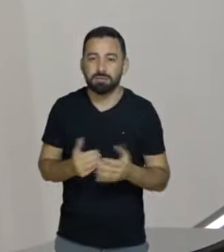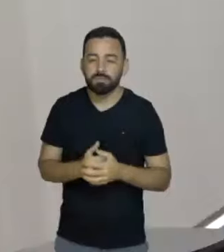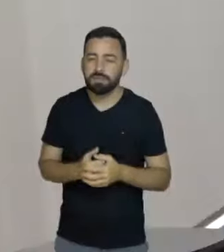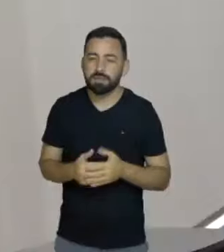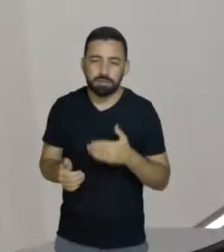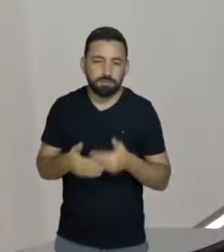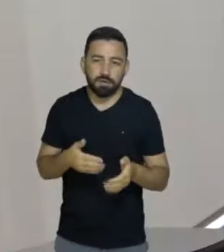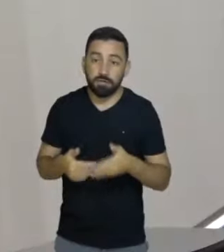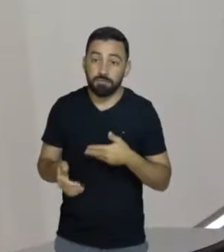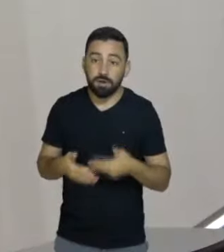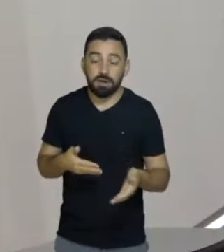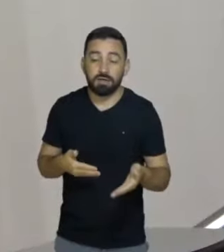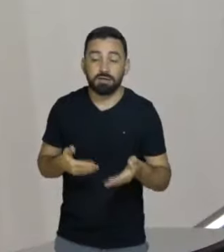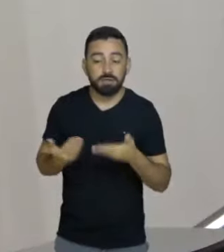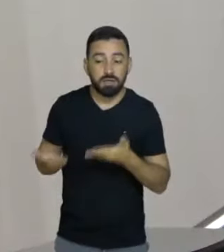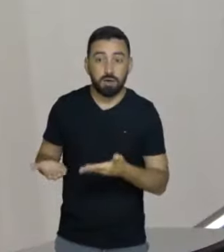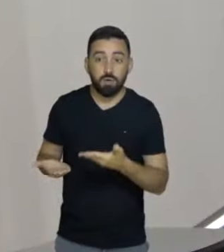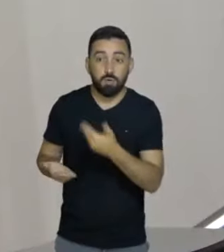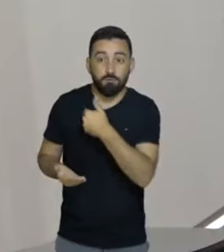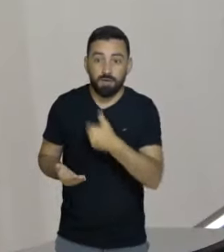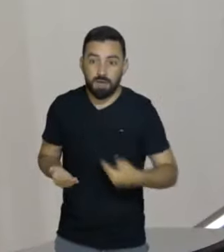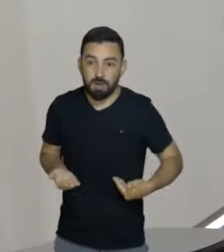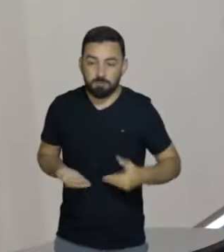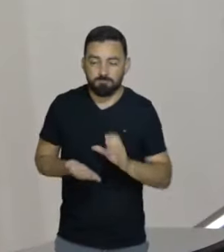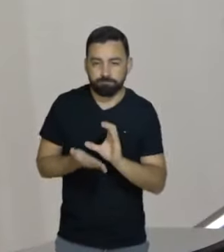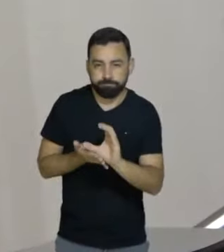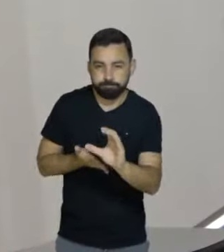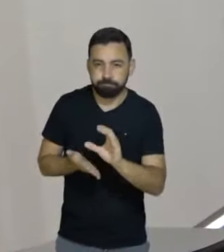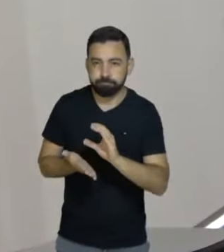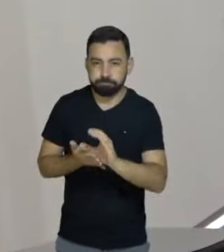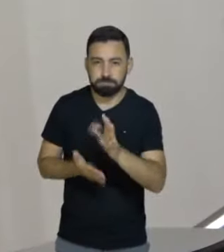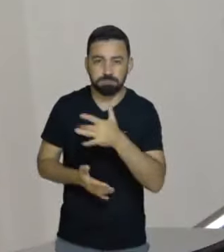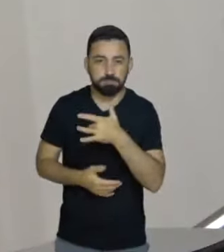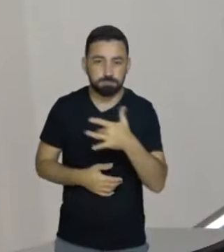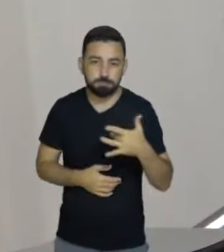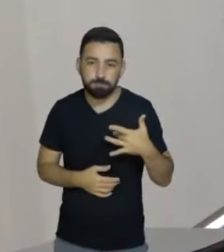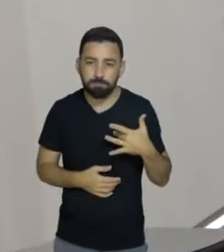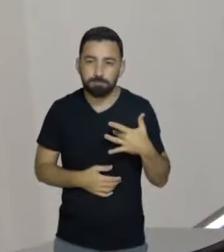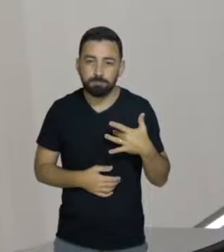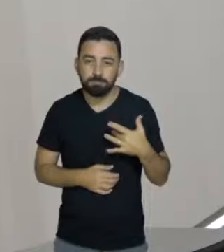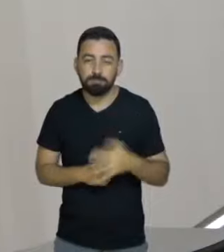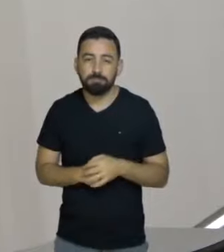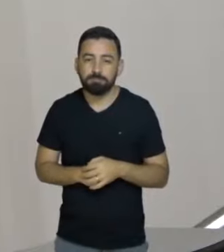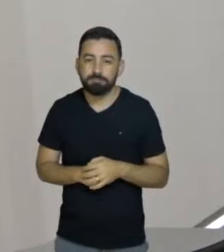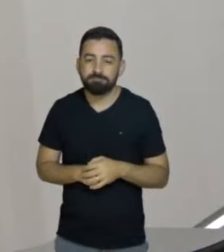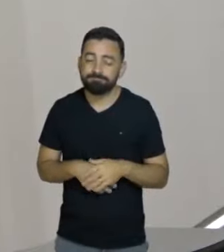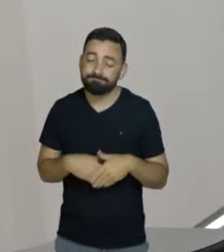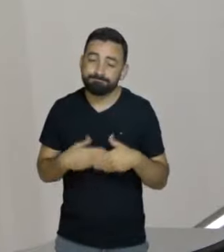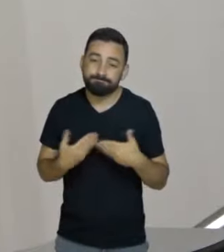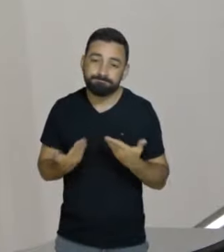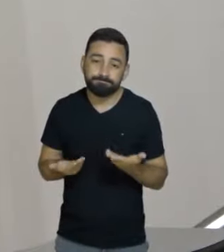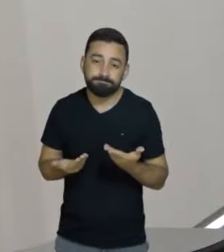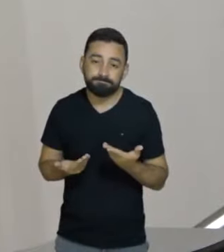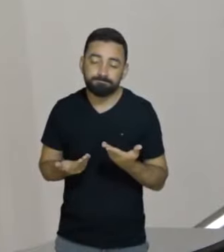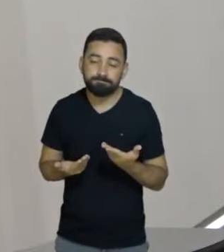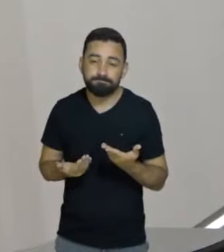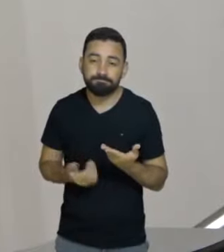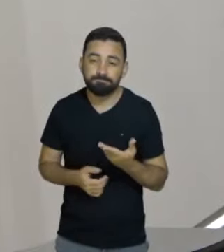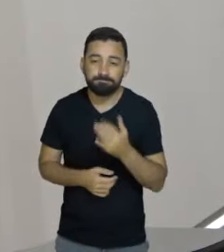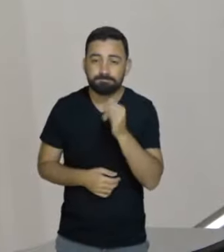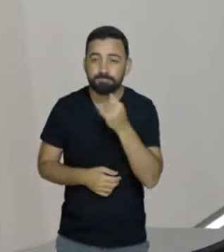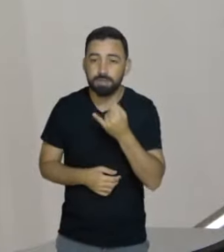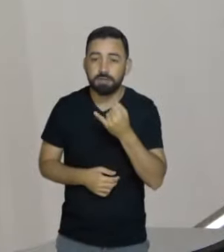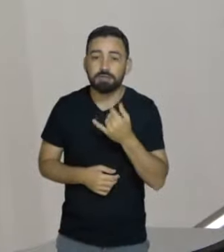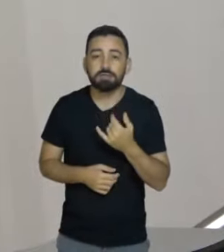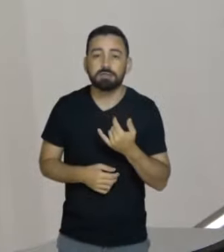Estado esteja investindo em saúde, ainda tem dificuldade.